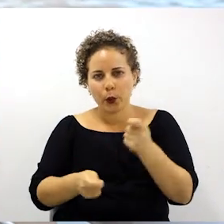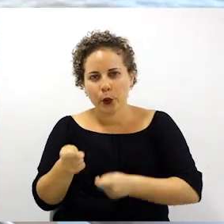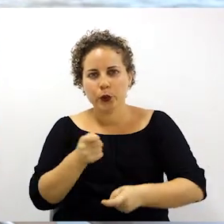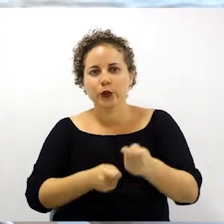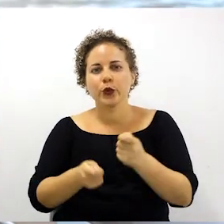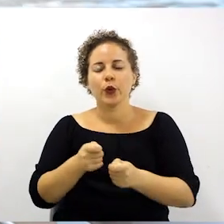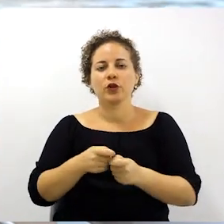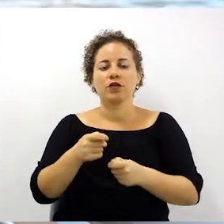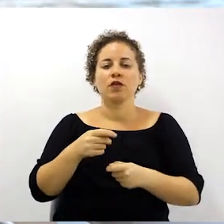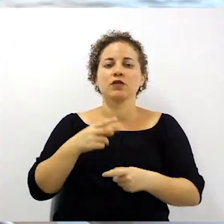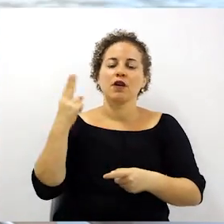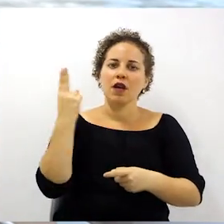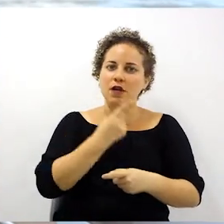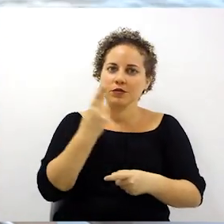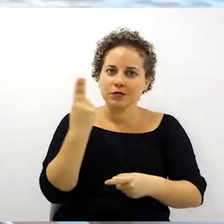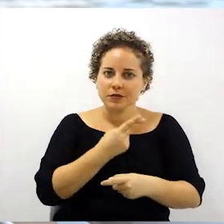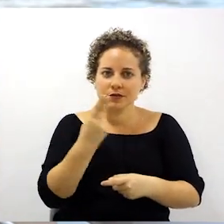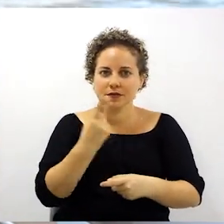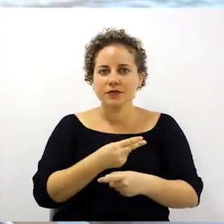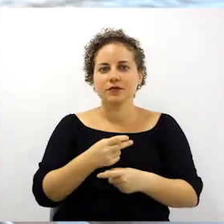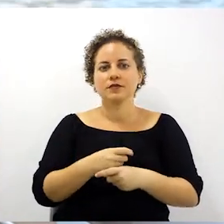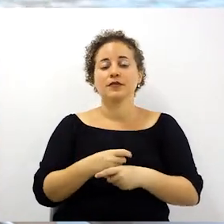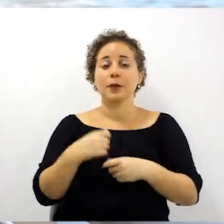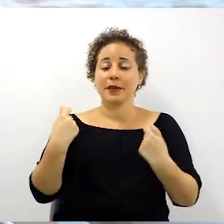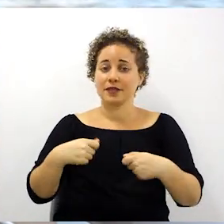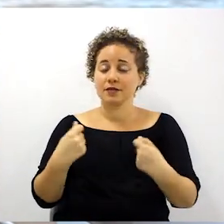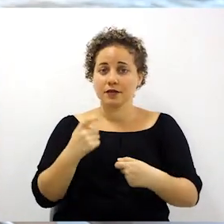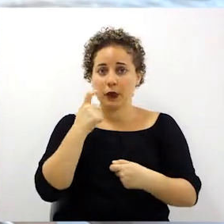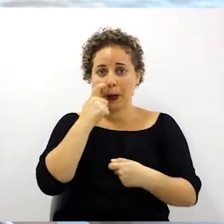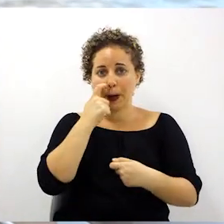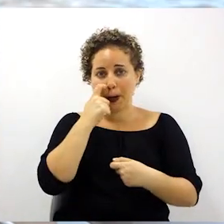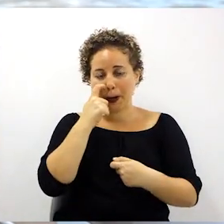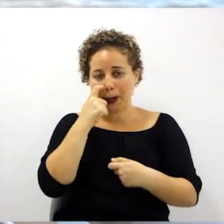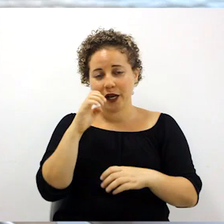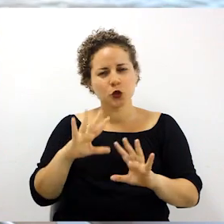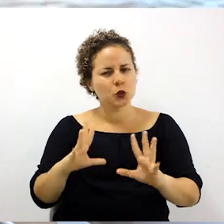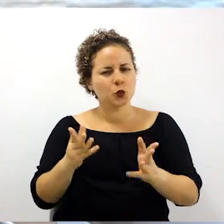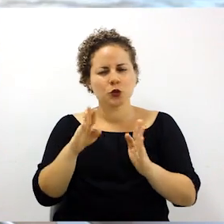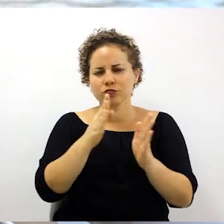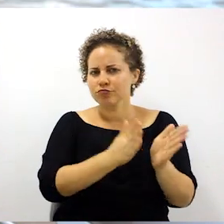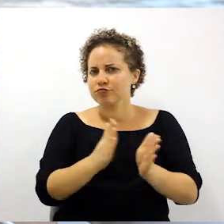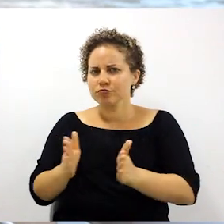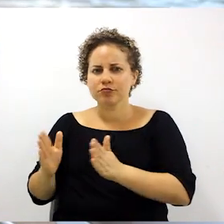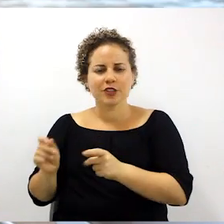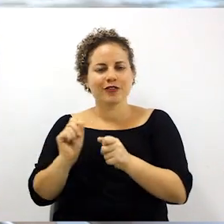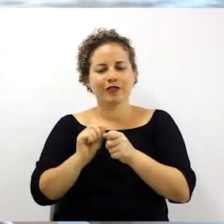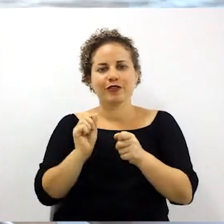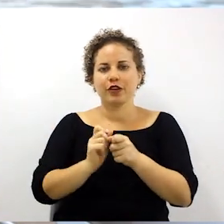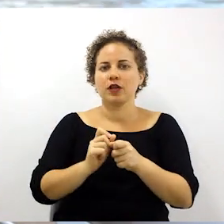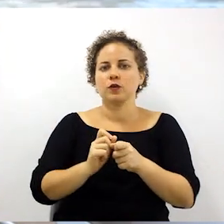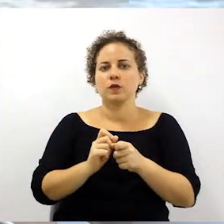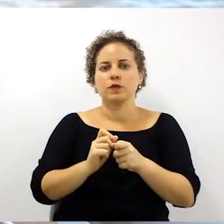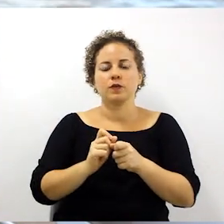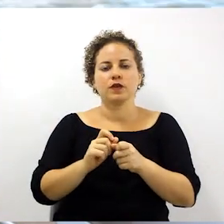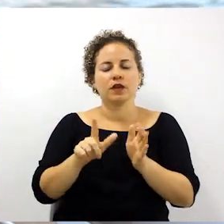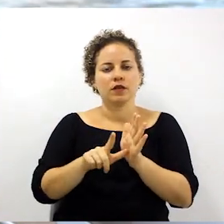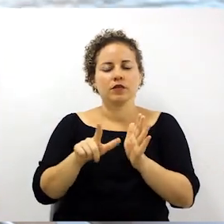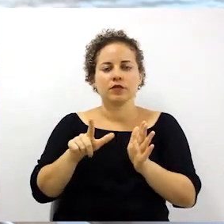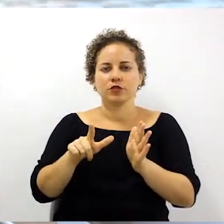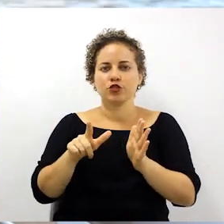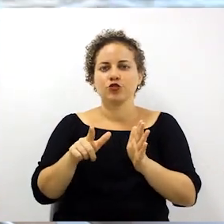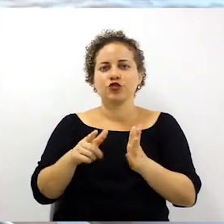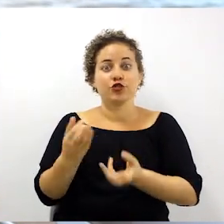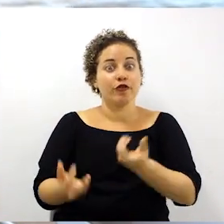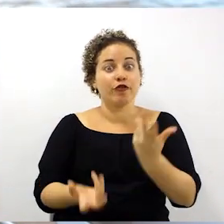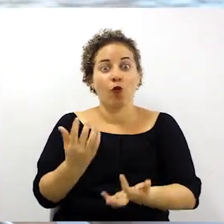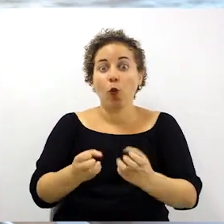É um documento muito importante, onde deve ficar registrado todo o passo a passo do que deve ser feito em caso de sinistro, em caso de